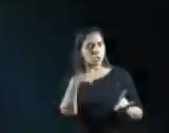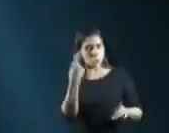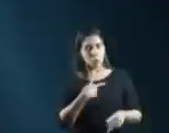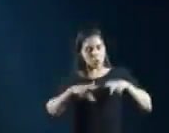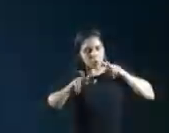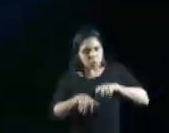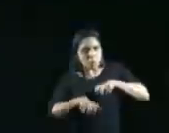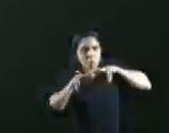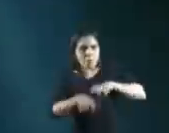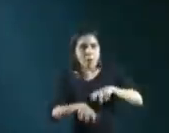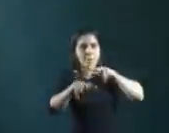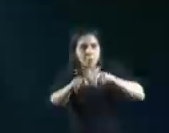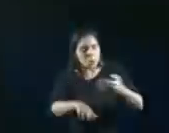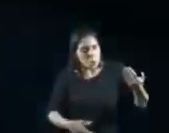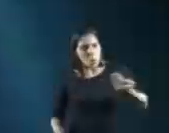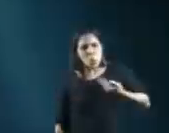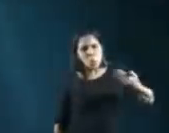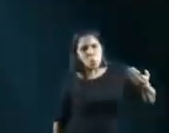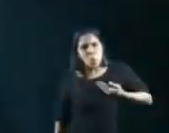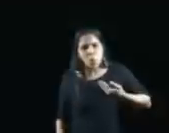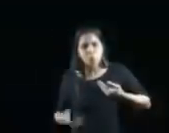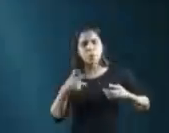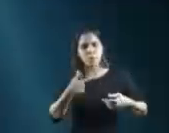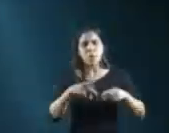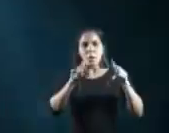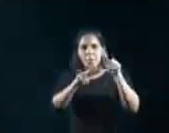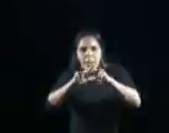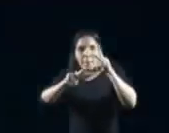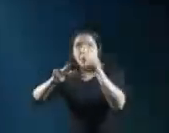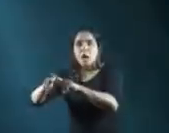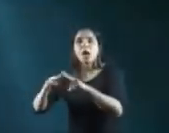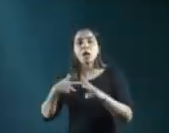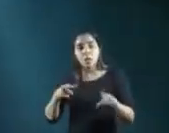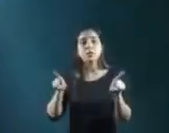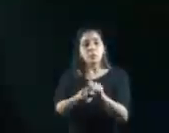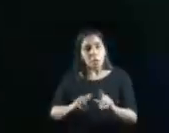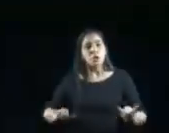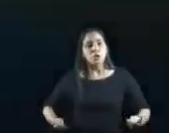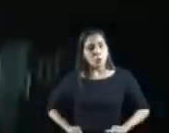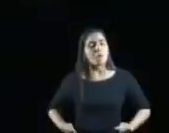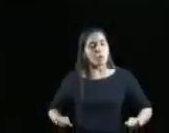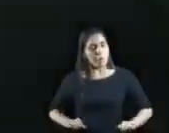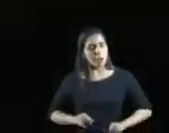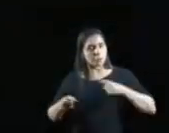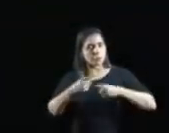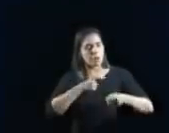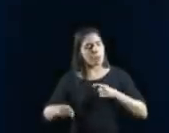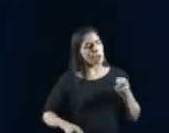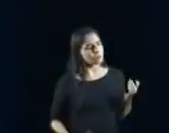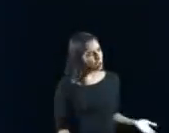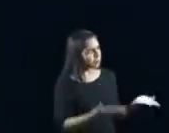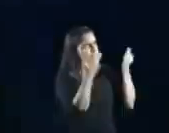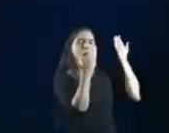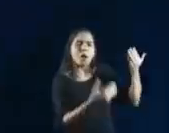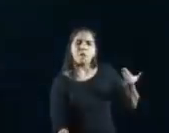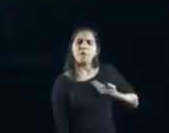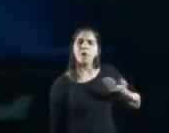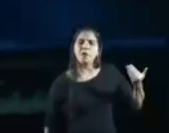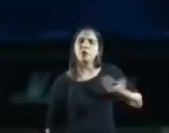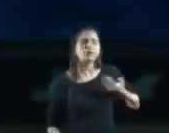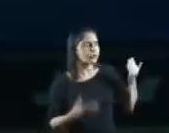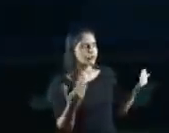Libertemos sem temor os companheiros da masmorra, heróis supremos da batalha. Avante,